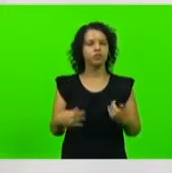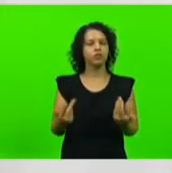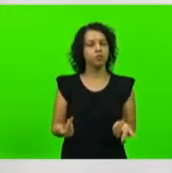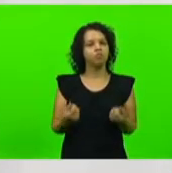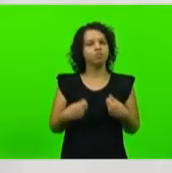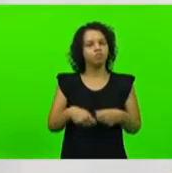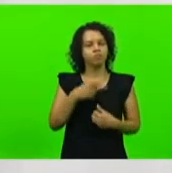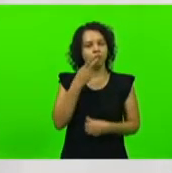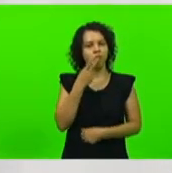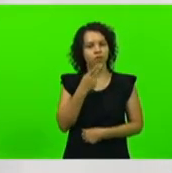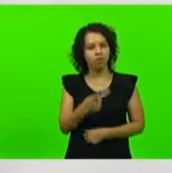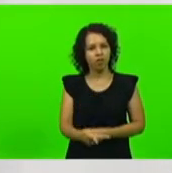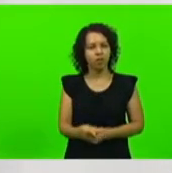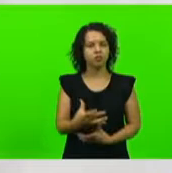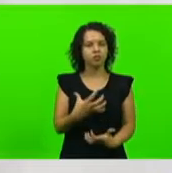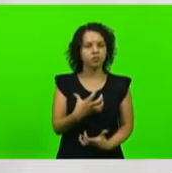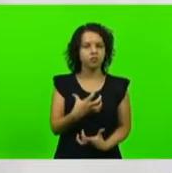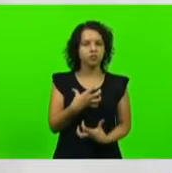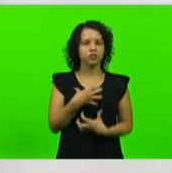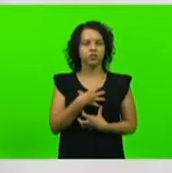dizer, eu acho que do sentimento